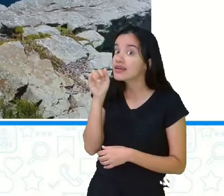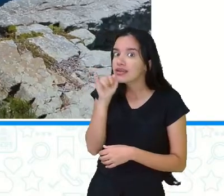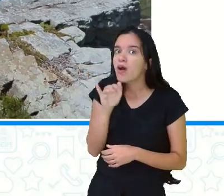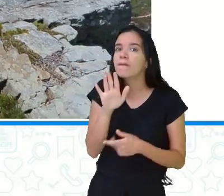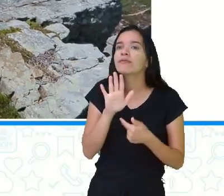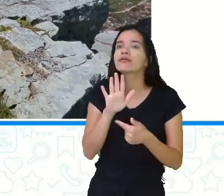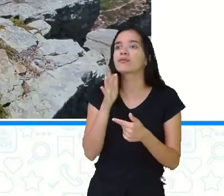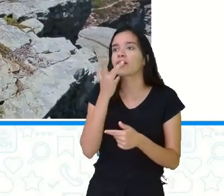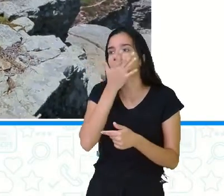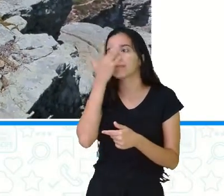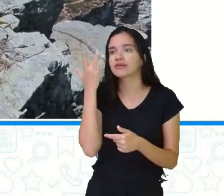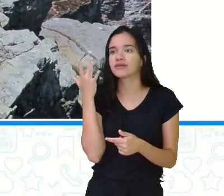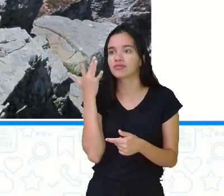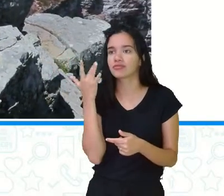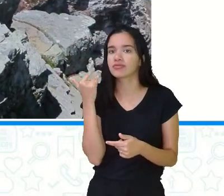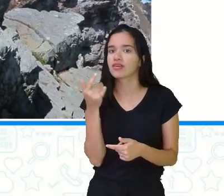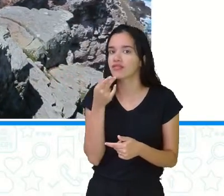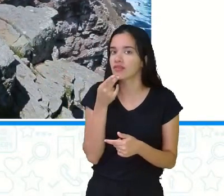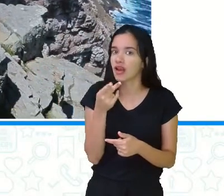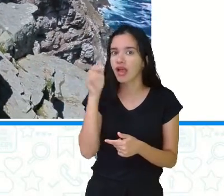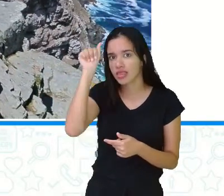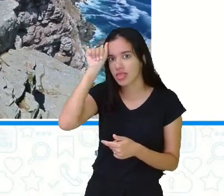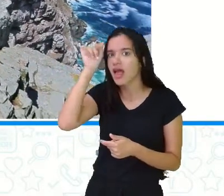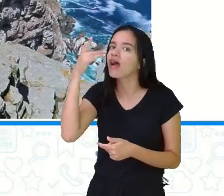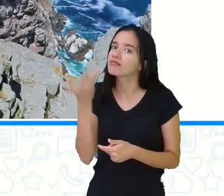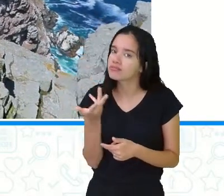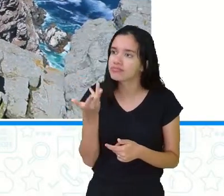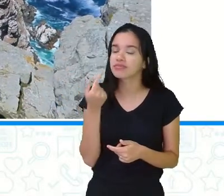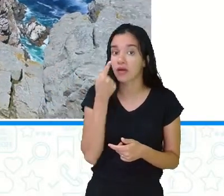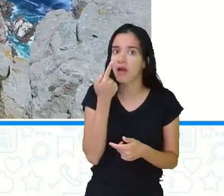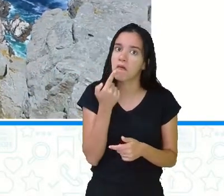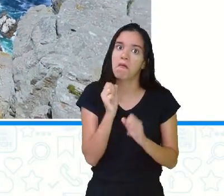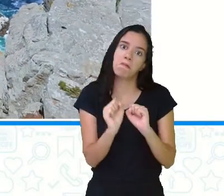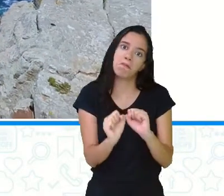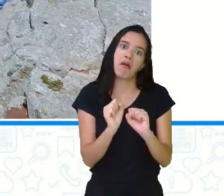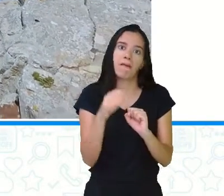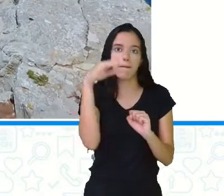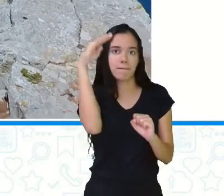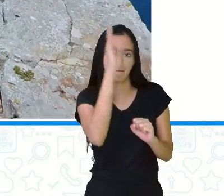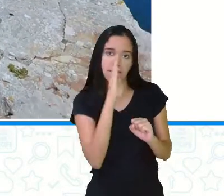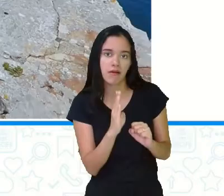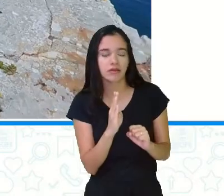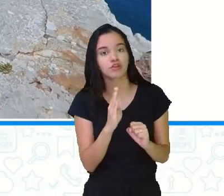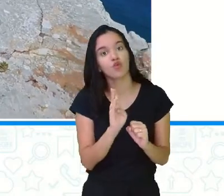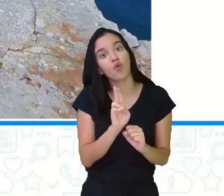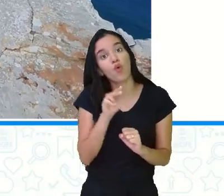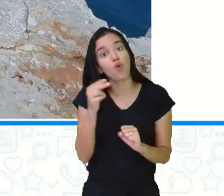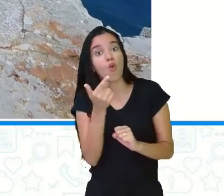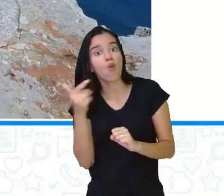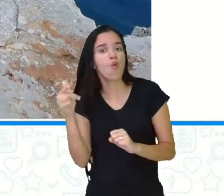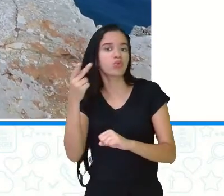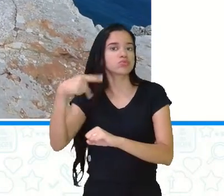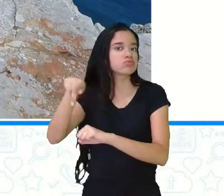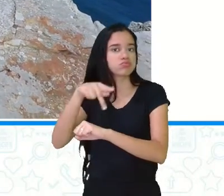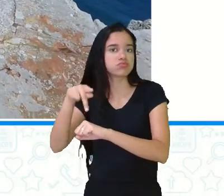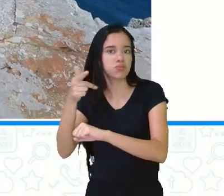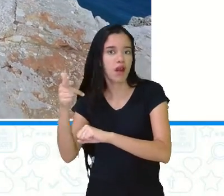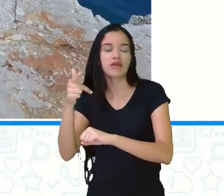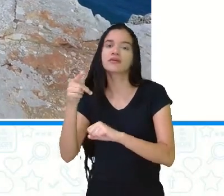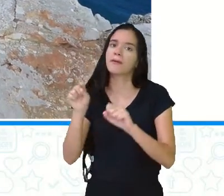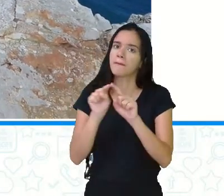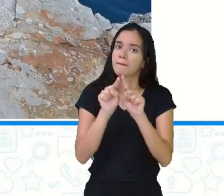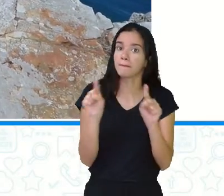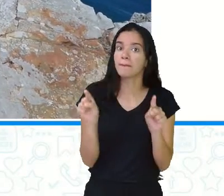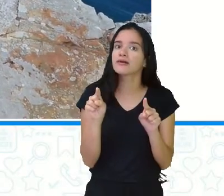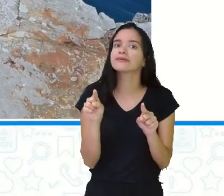isso para alguém, dificilmente alguém diria que é na África, não é? Poderia dizer que é no Brasil, ou em outro país, em outro continente, mas